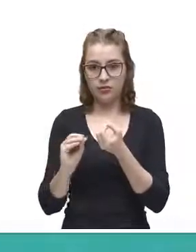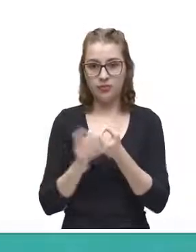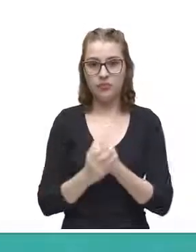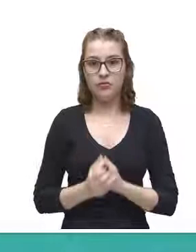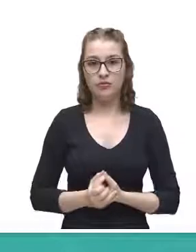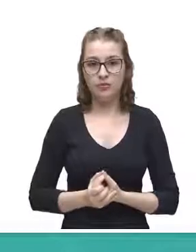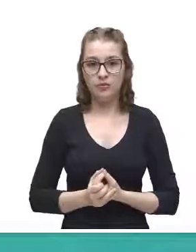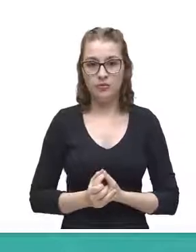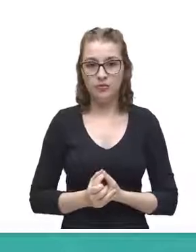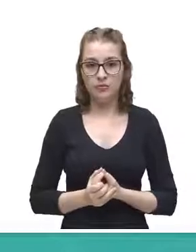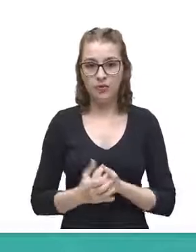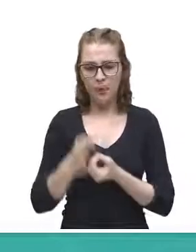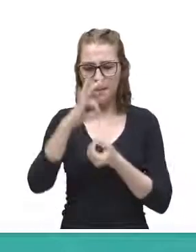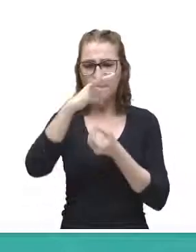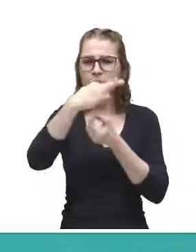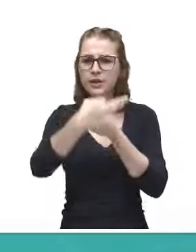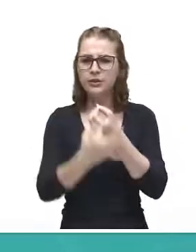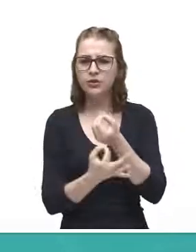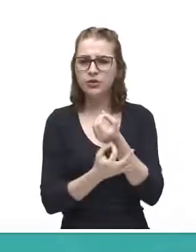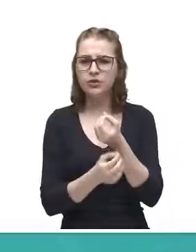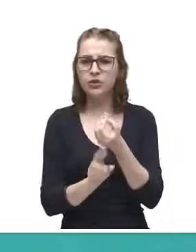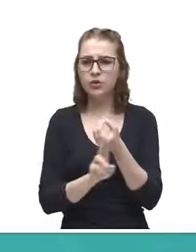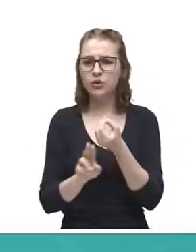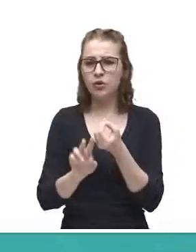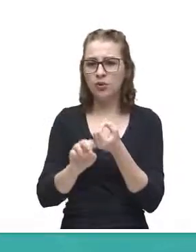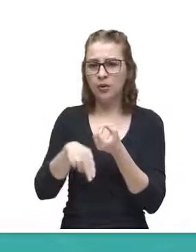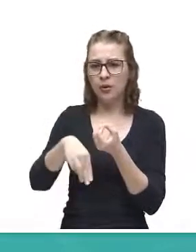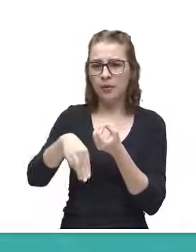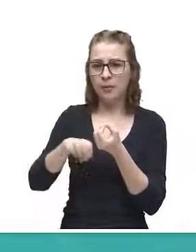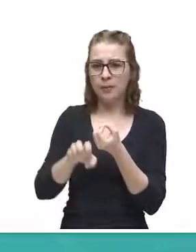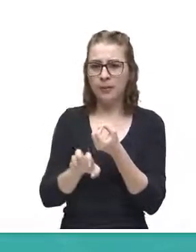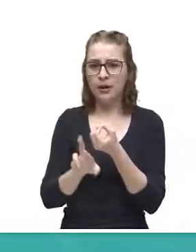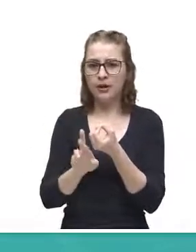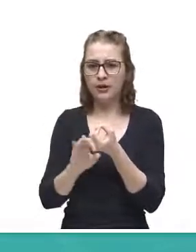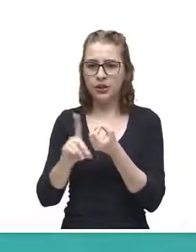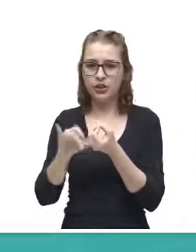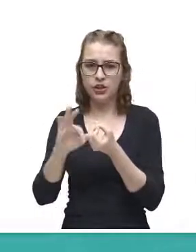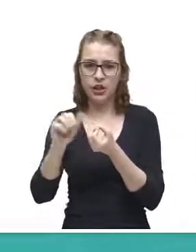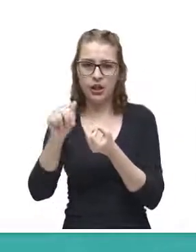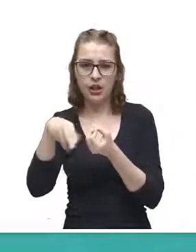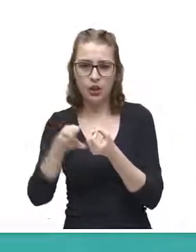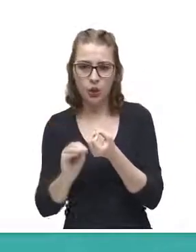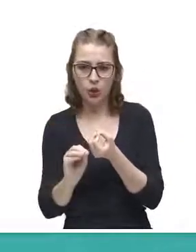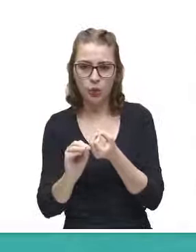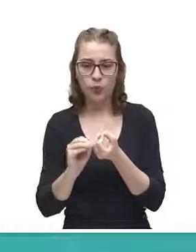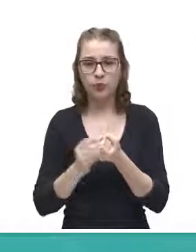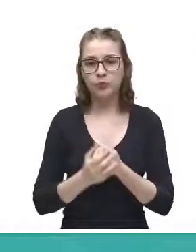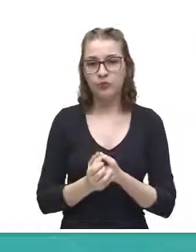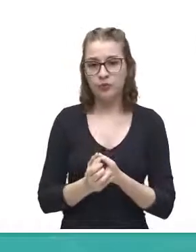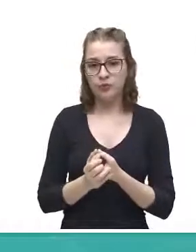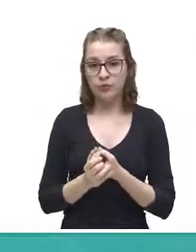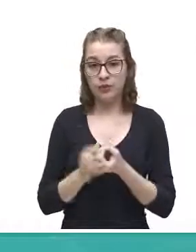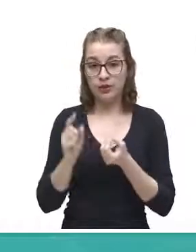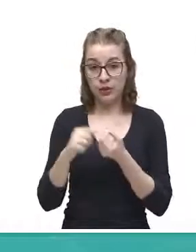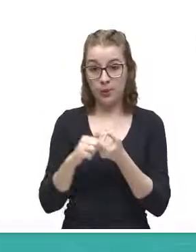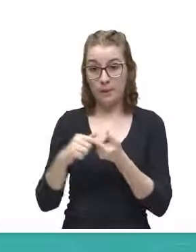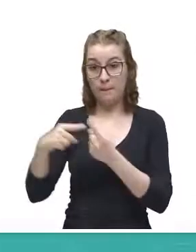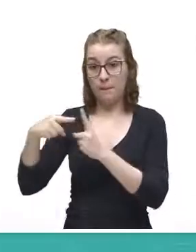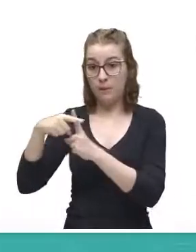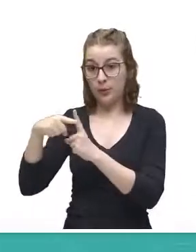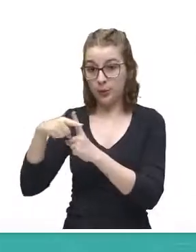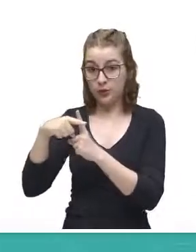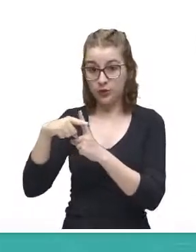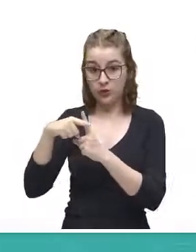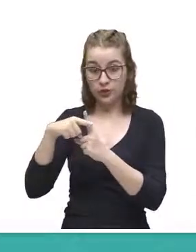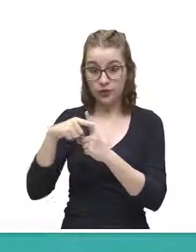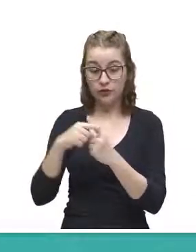de Greenwich. E nesse meridiano de Greenwich vai nos dar o lado positivo e vai nos